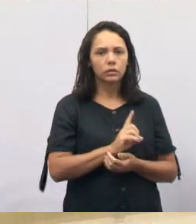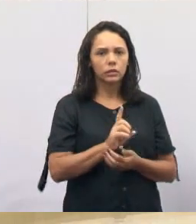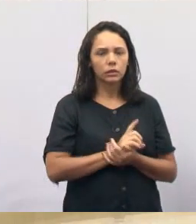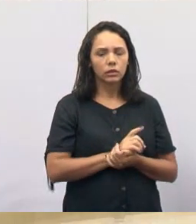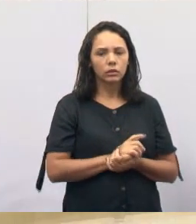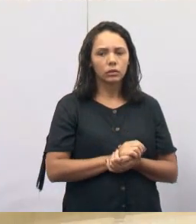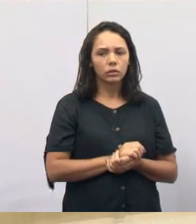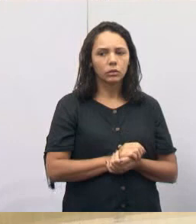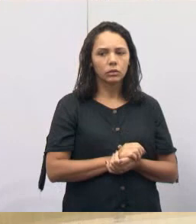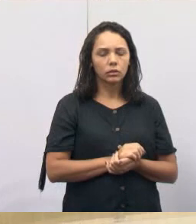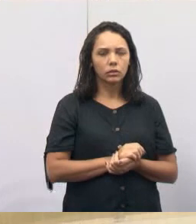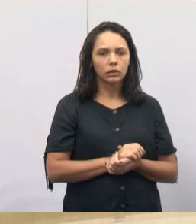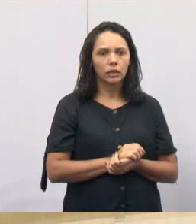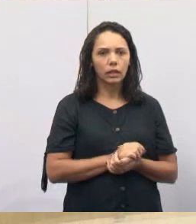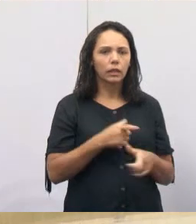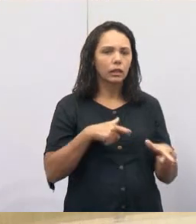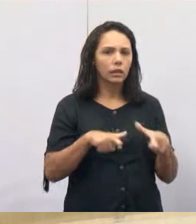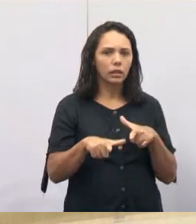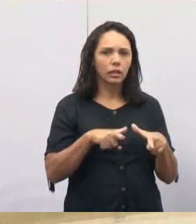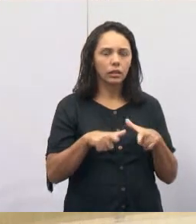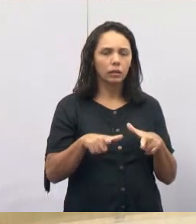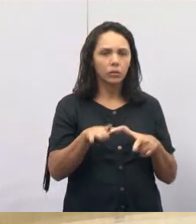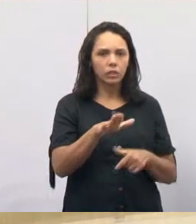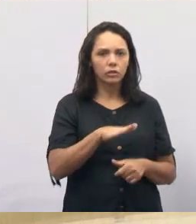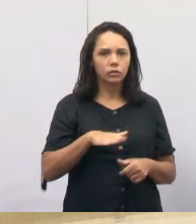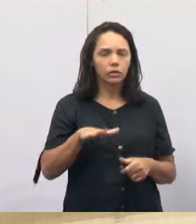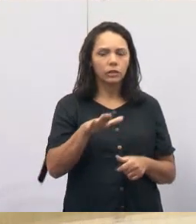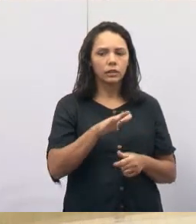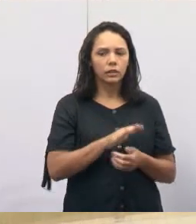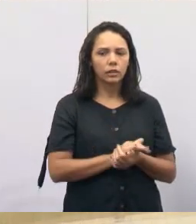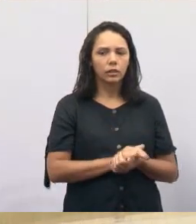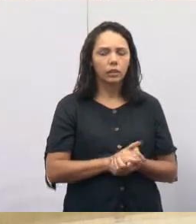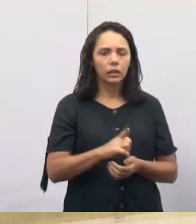de agentes de serviços gerais são